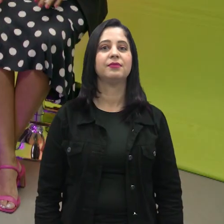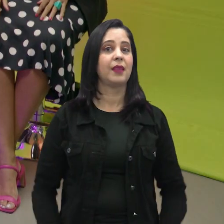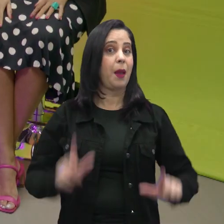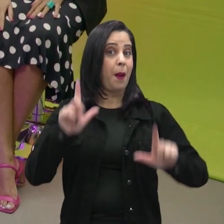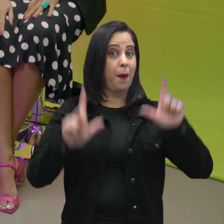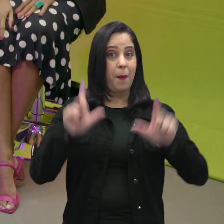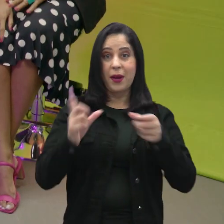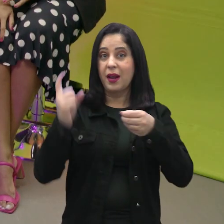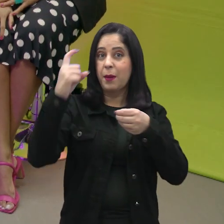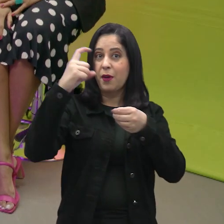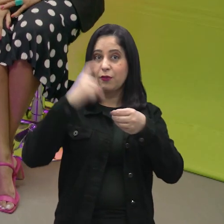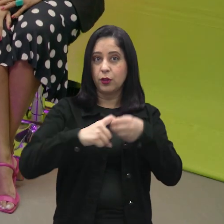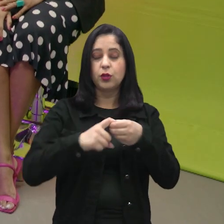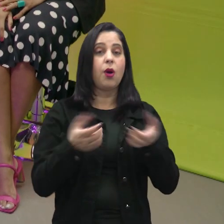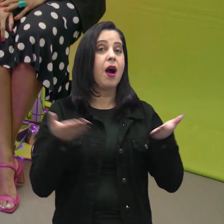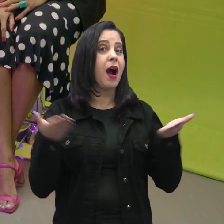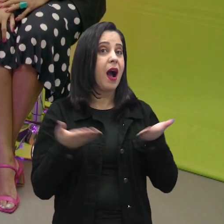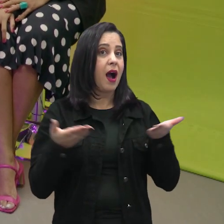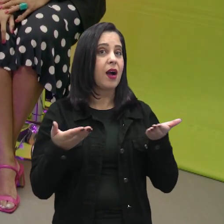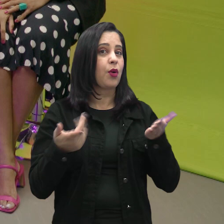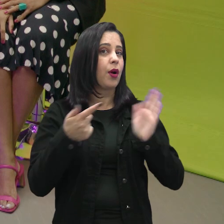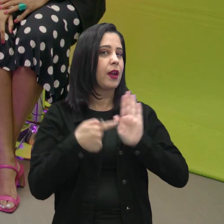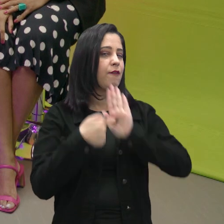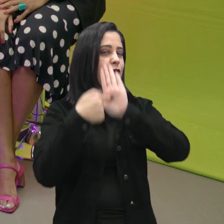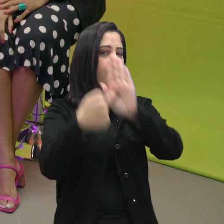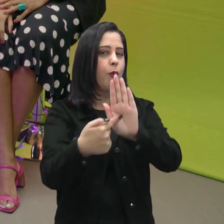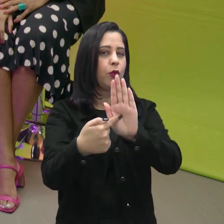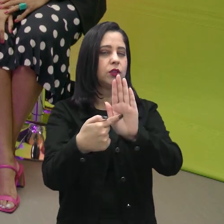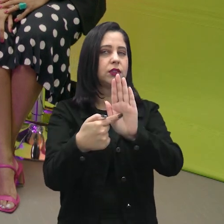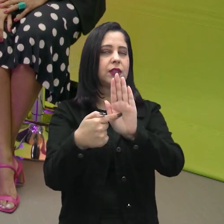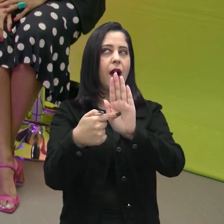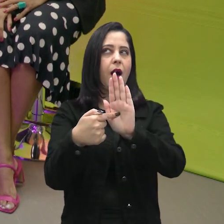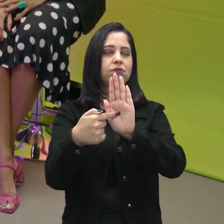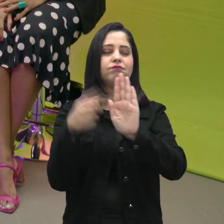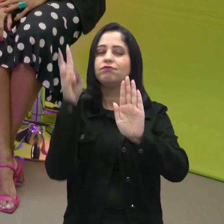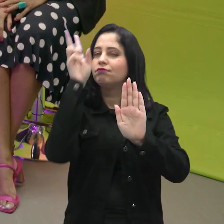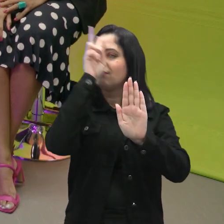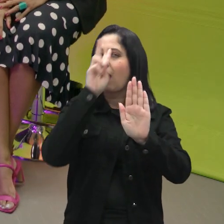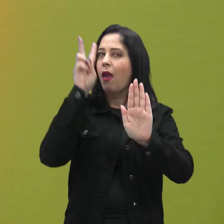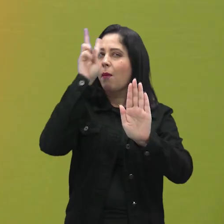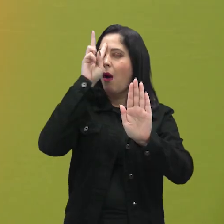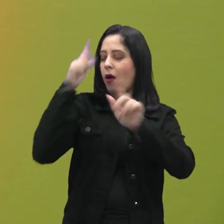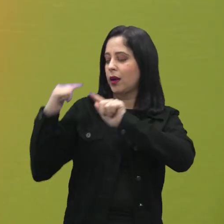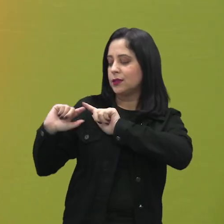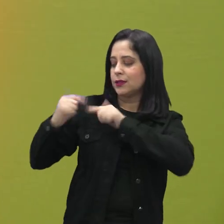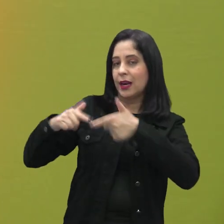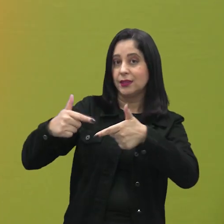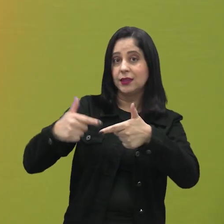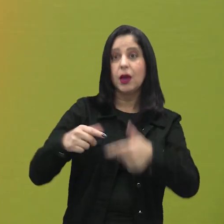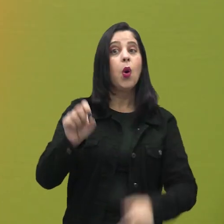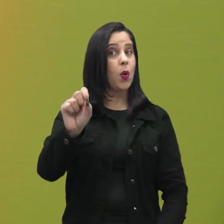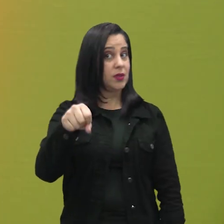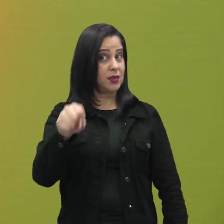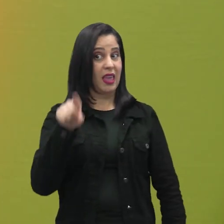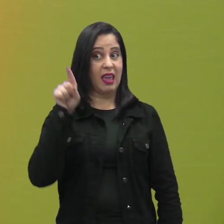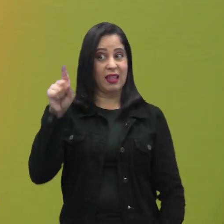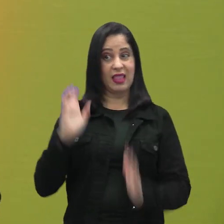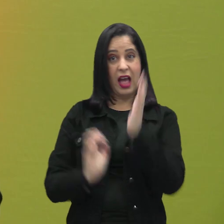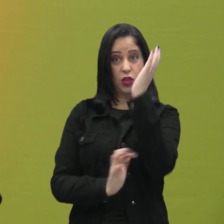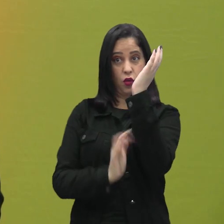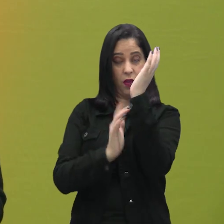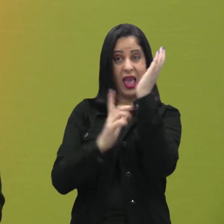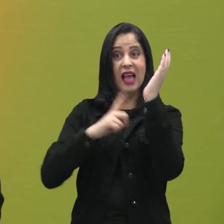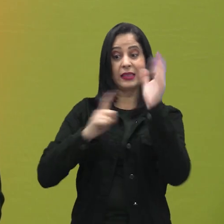Já estamos de volta com Conexão Cultura e agora a gente vai trazer memória e tradição para você. Isso mesmo, no Parque Vicentina Aranha,